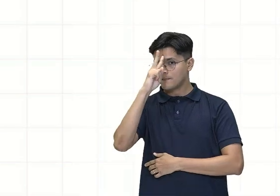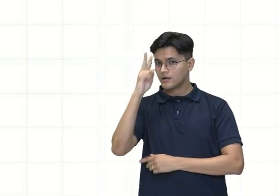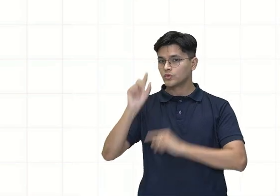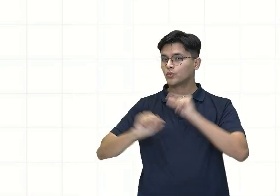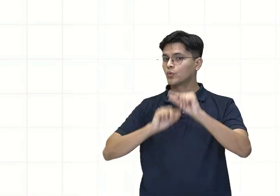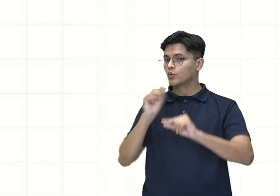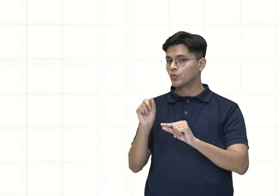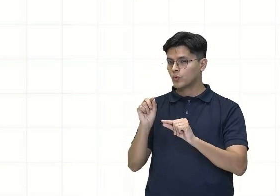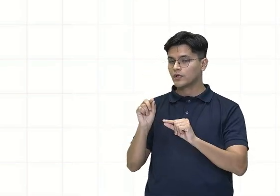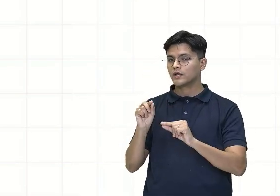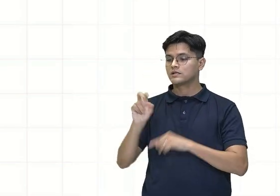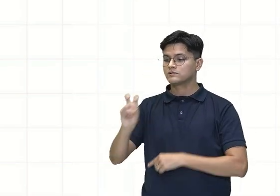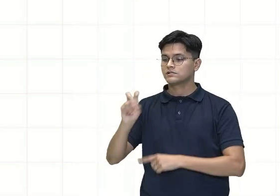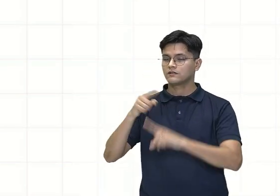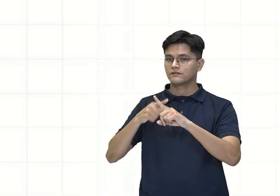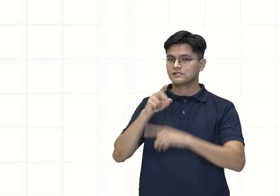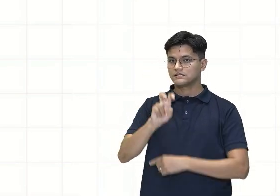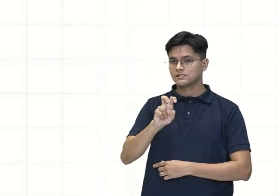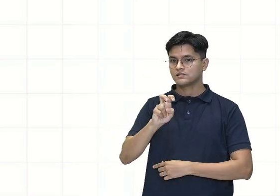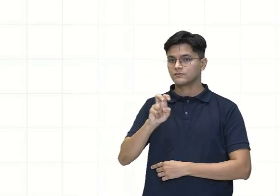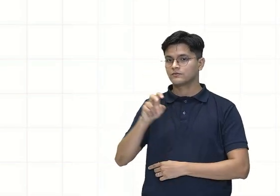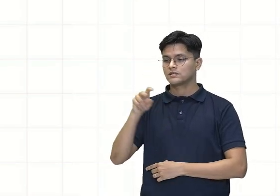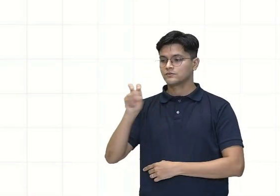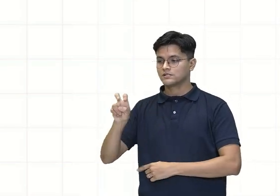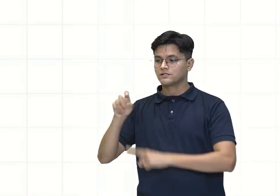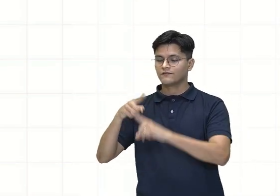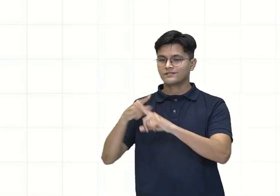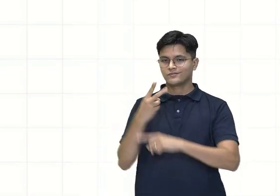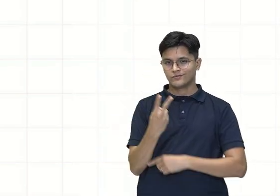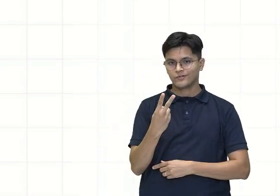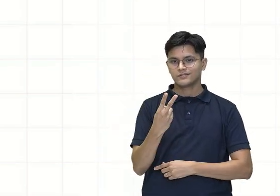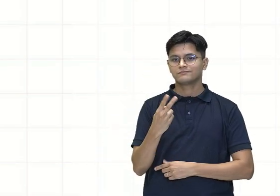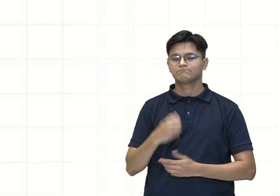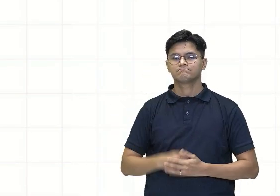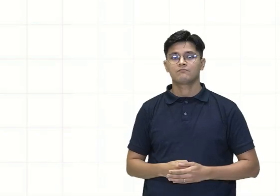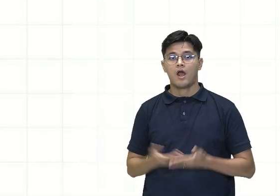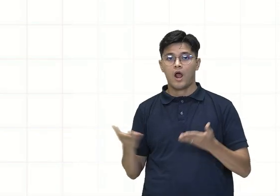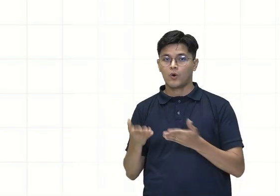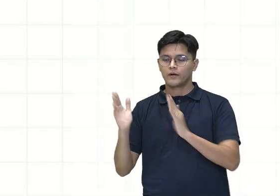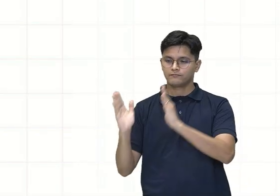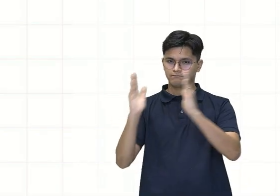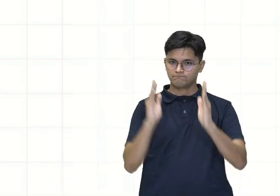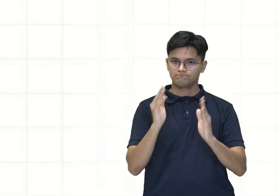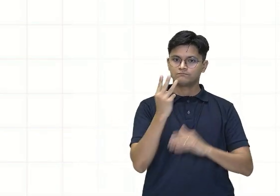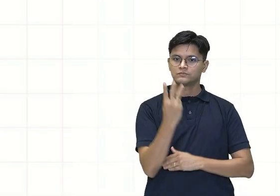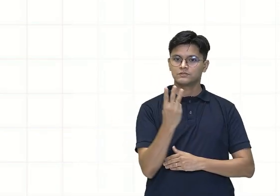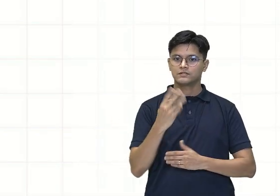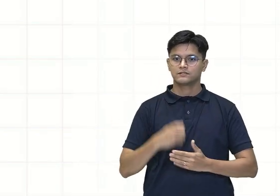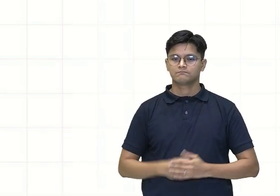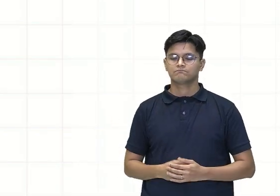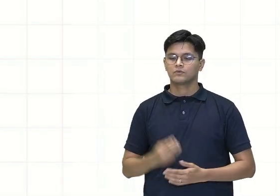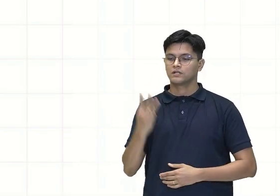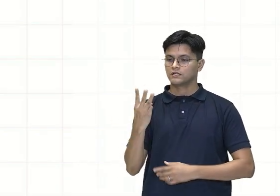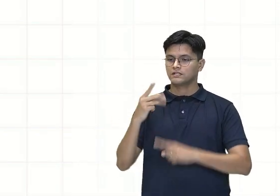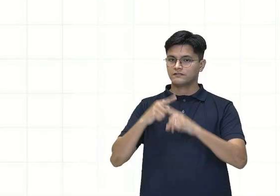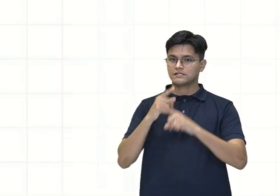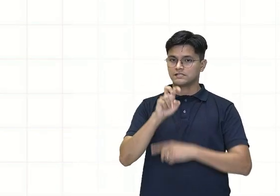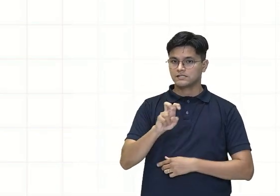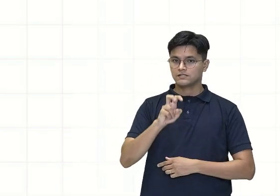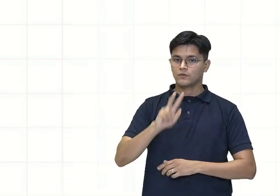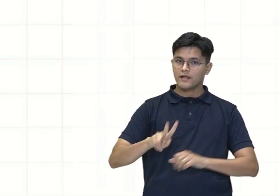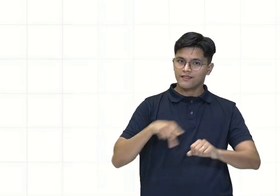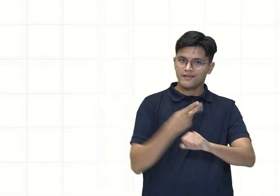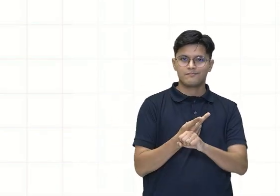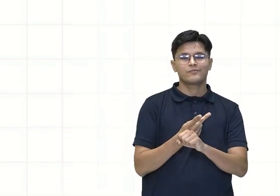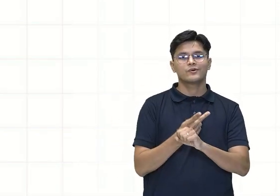o 5 pelo 5 e o 5 pelo 2. Agora você vai para o 3. E o 3 vai multiplicar com 5 e depois multiplicar com